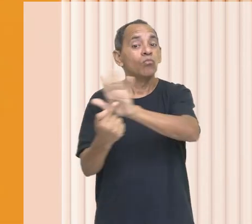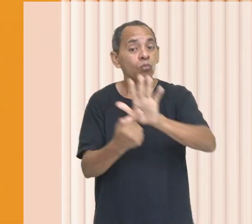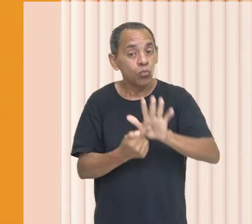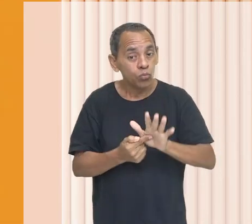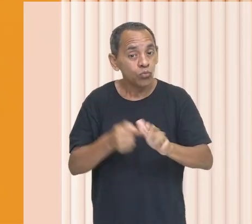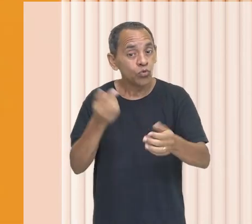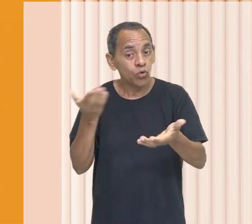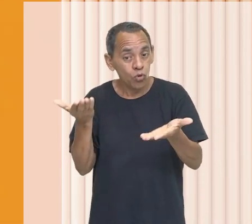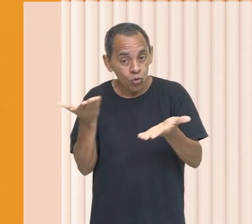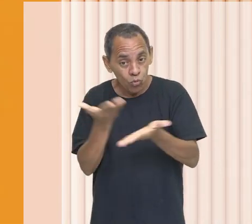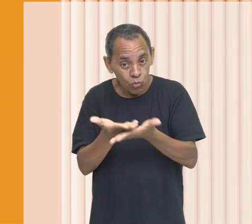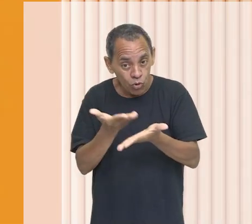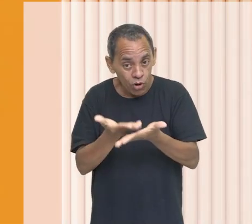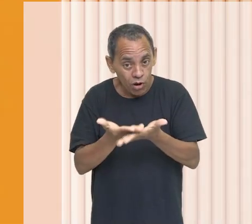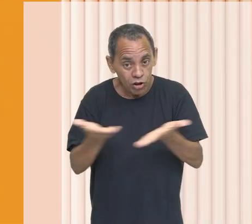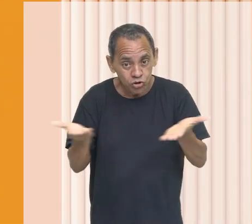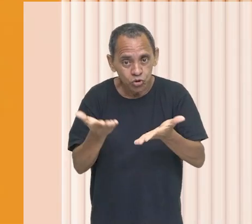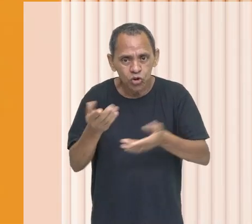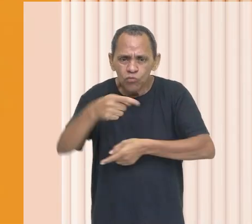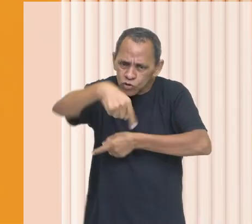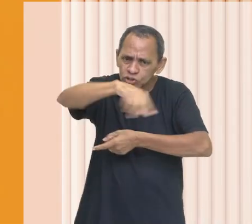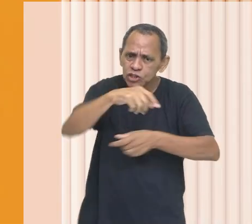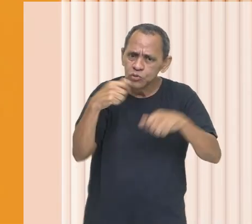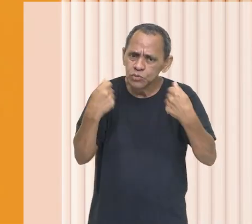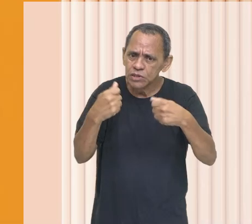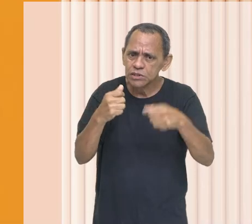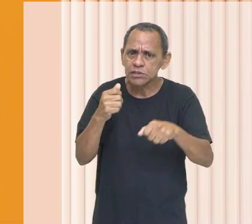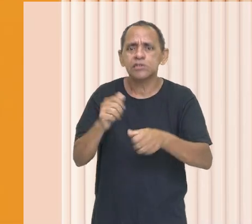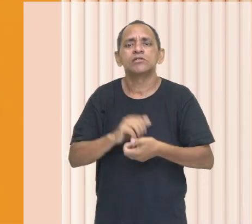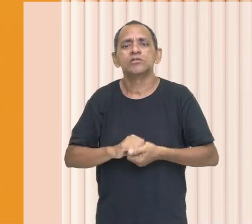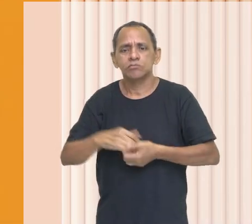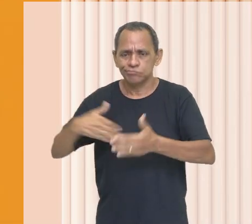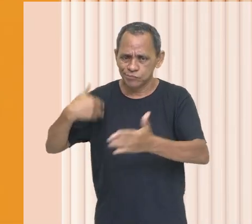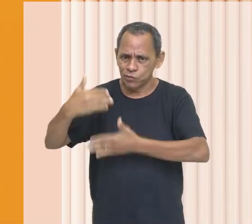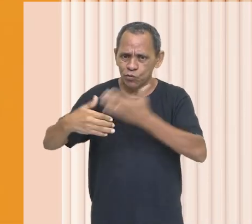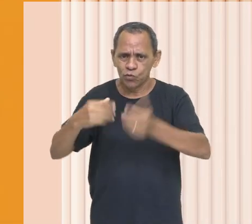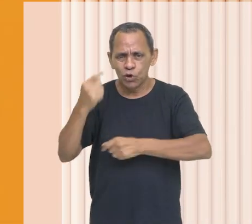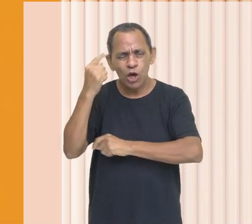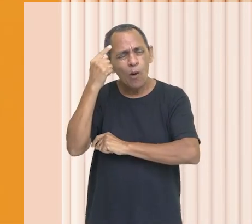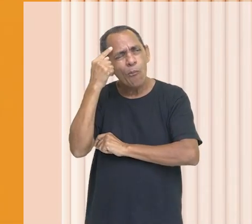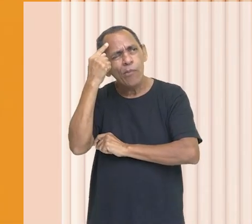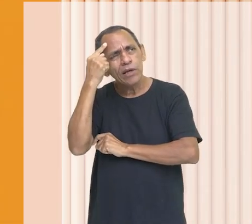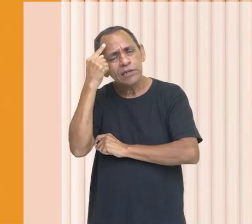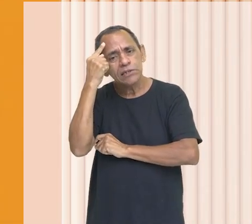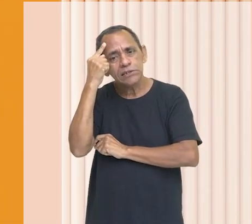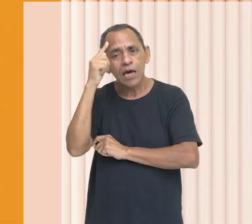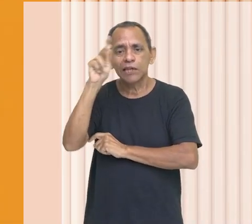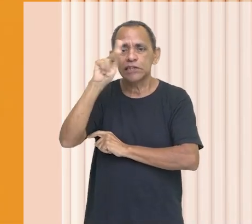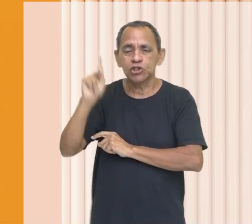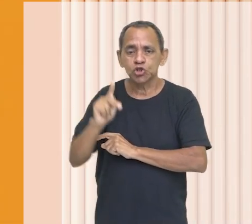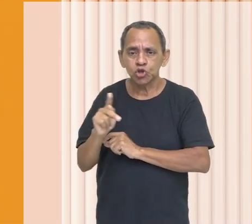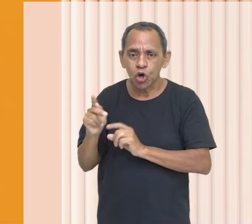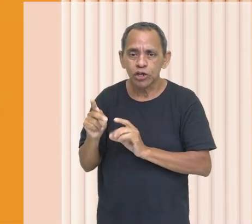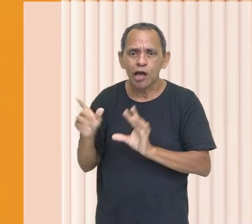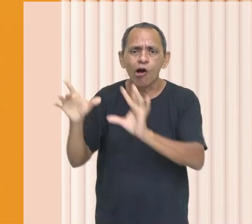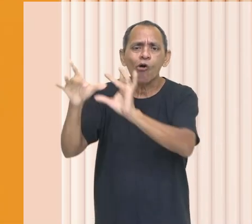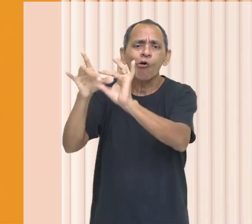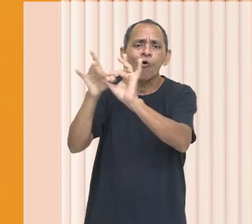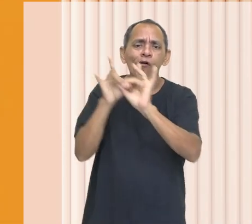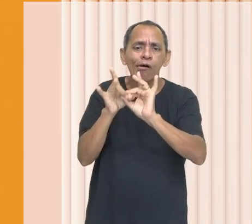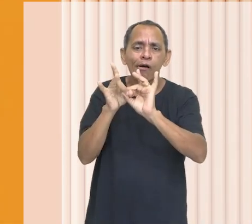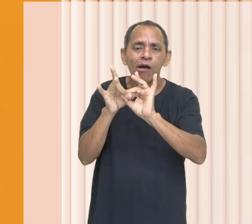justamente aquilo que você precisa desenvolver, que é o pensar histórico